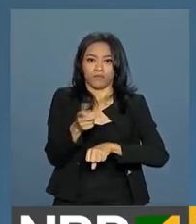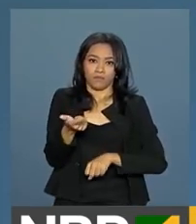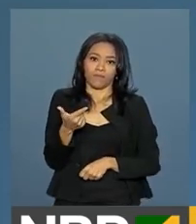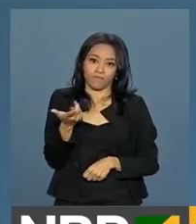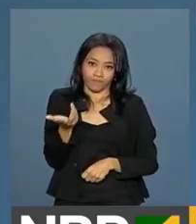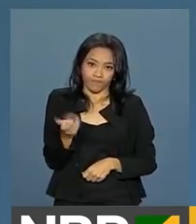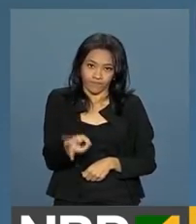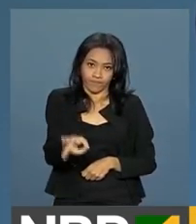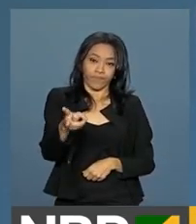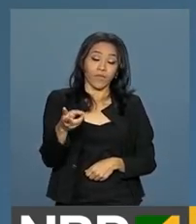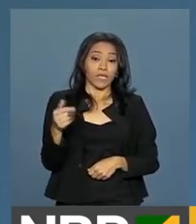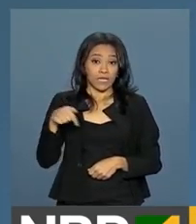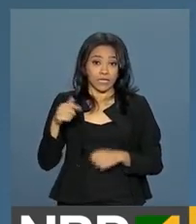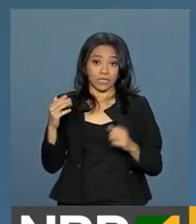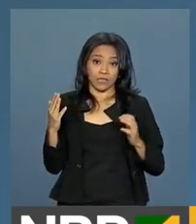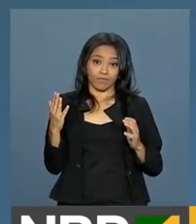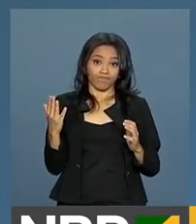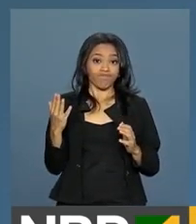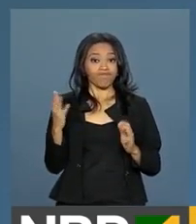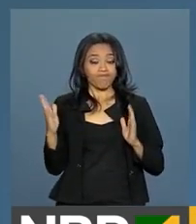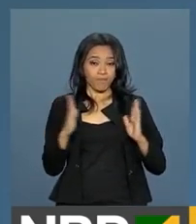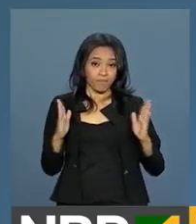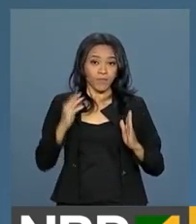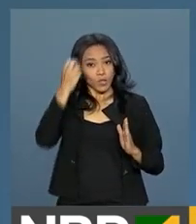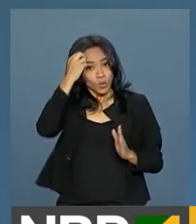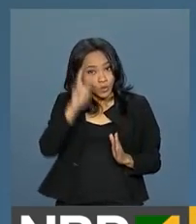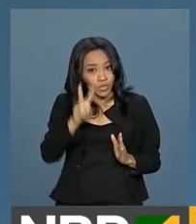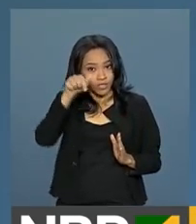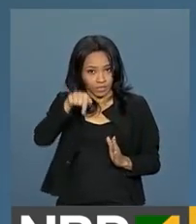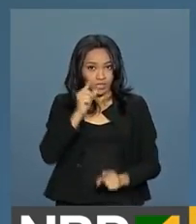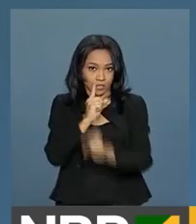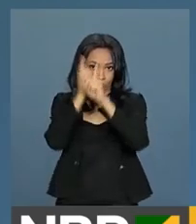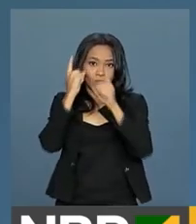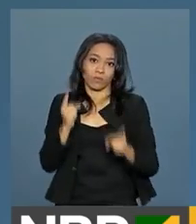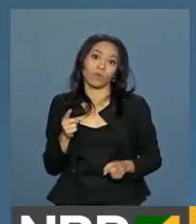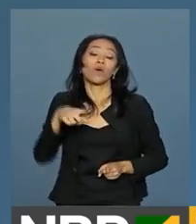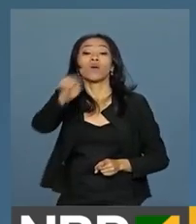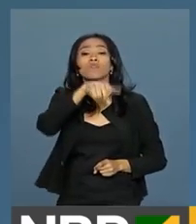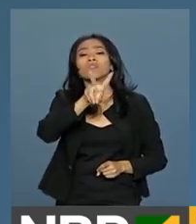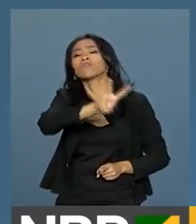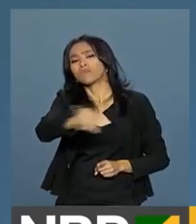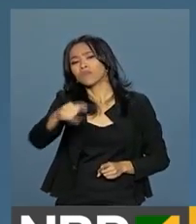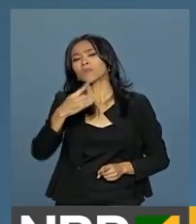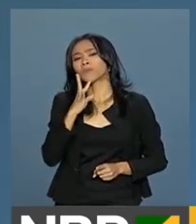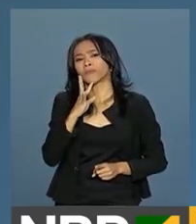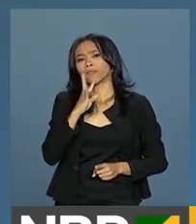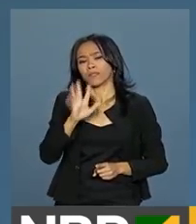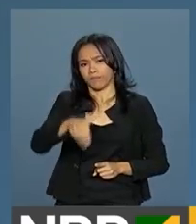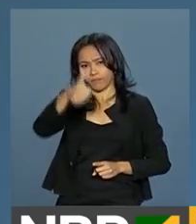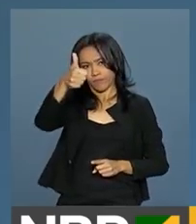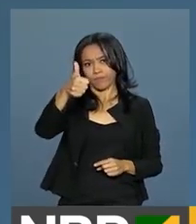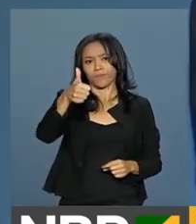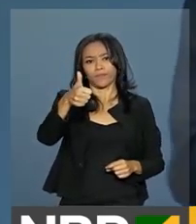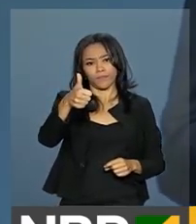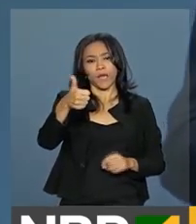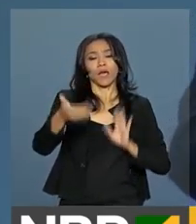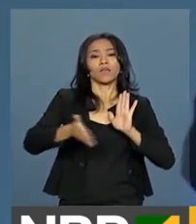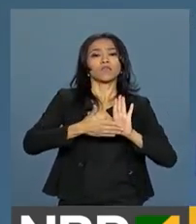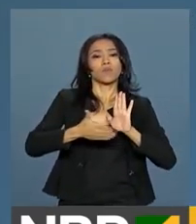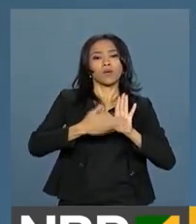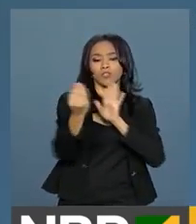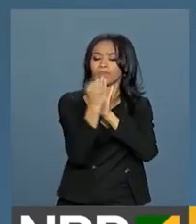nestes dois dias que os senhores terão nesse encontro os juros poderão conhecer melhor as medidas